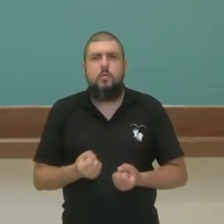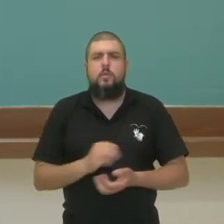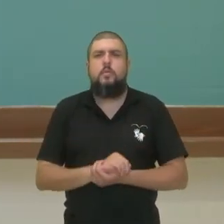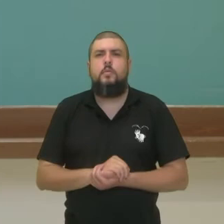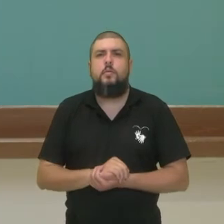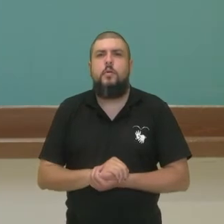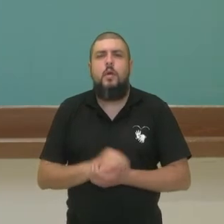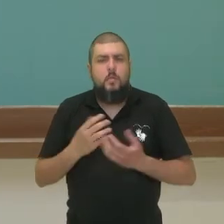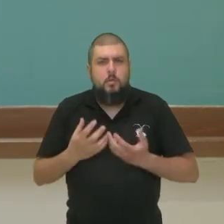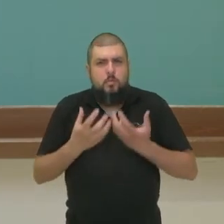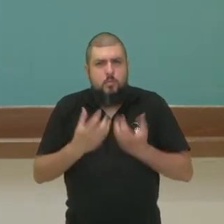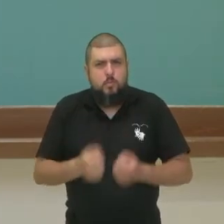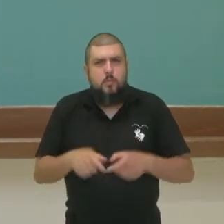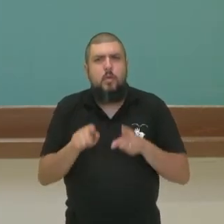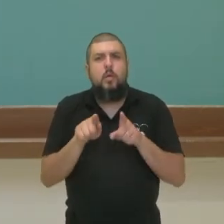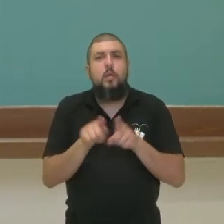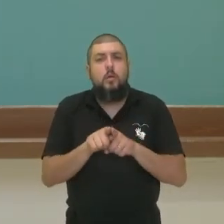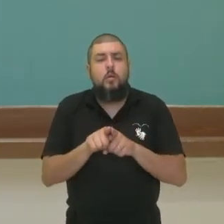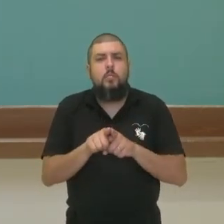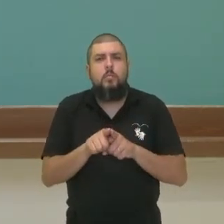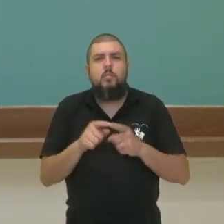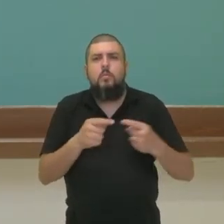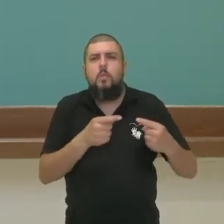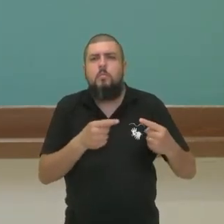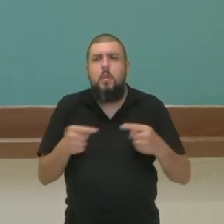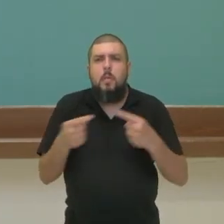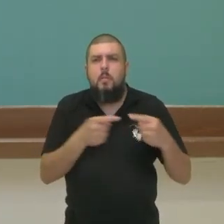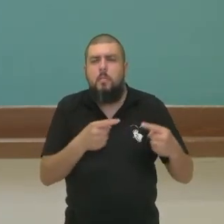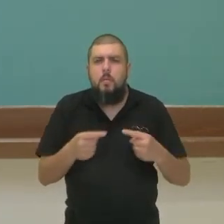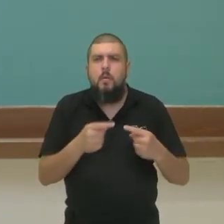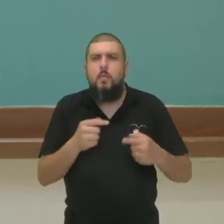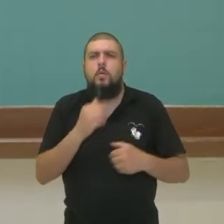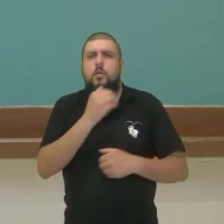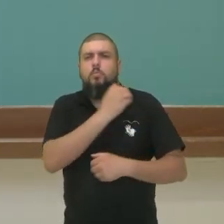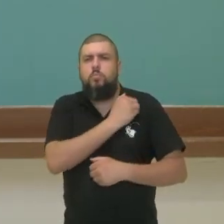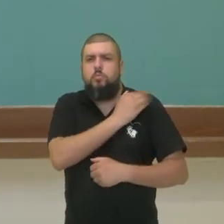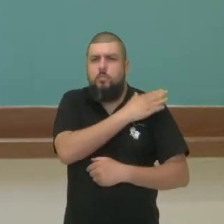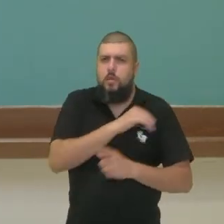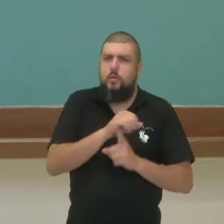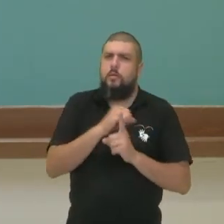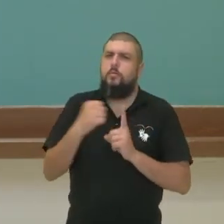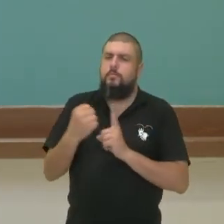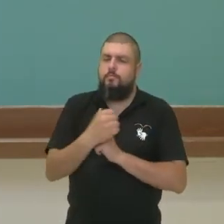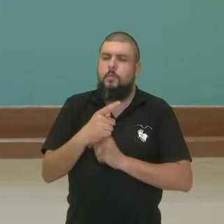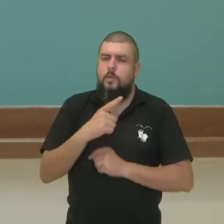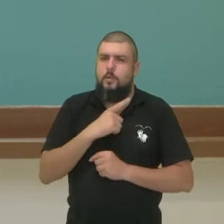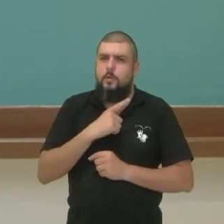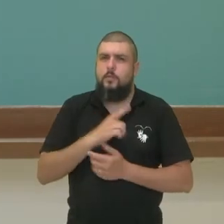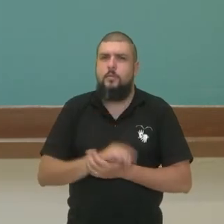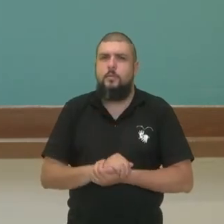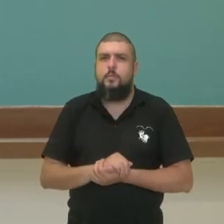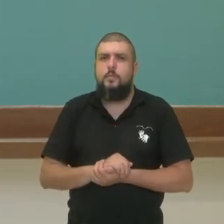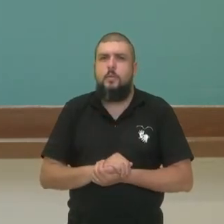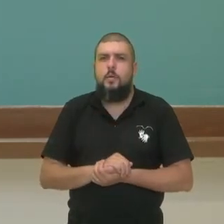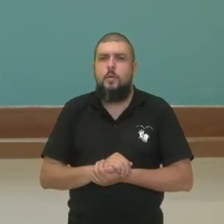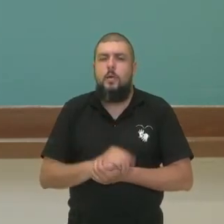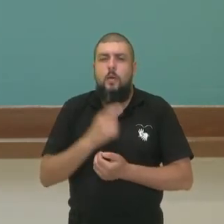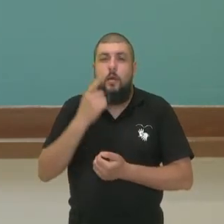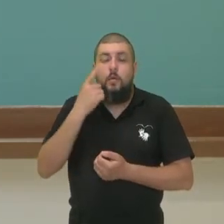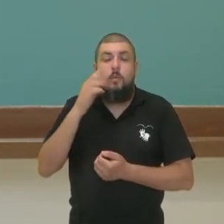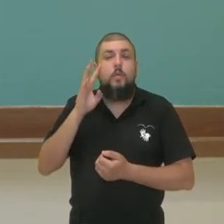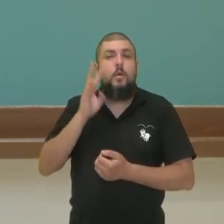aceitação, ela discute o racismo que existe na sociedade em geral. Vejam que legal também, o